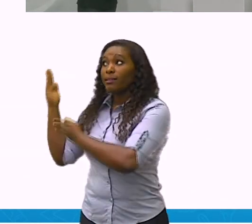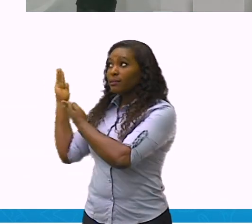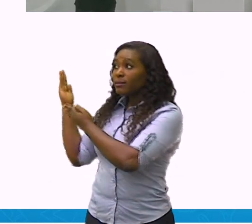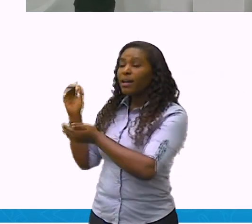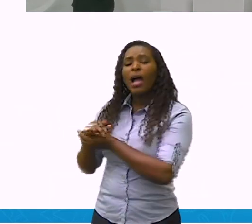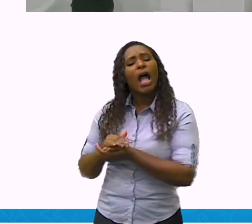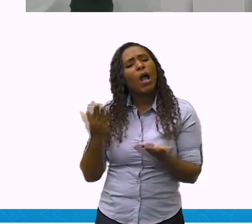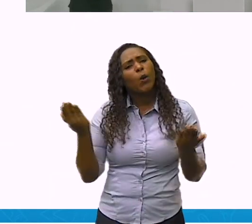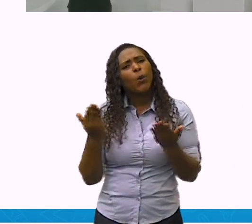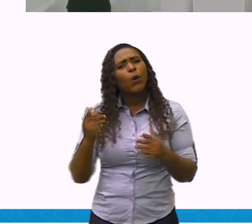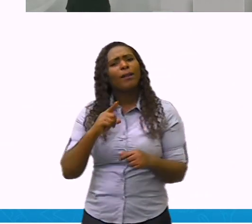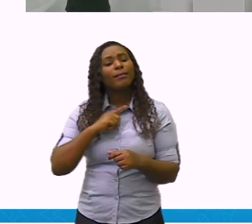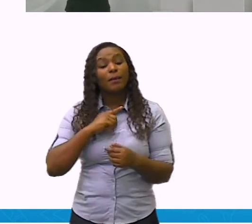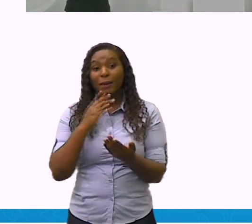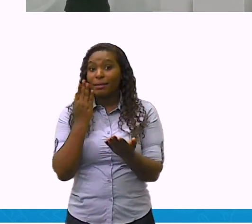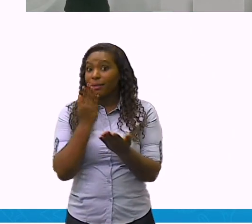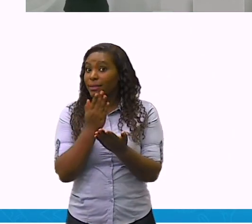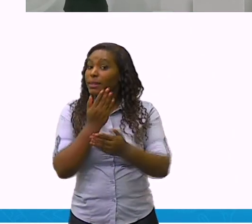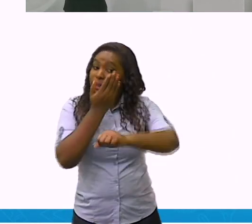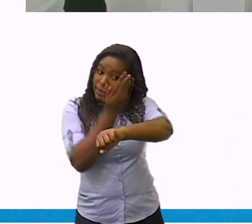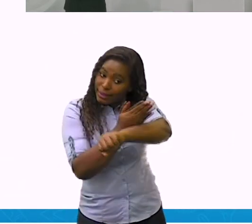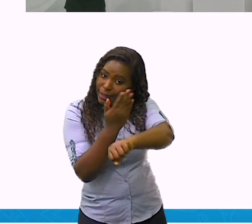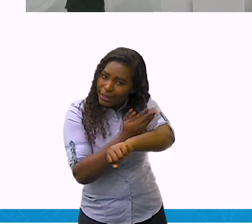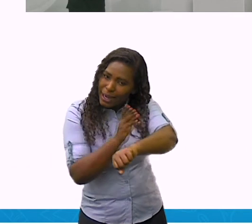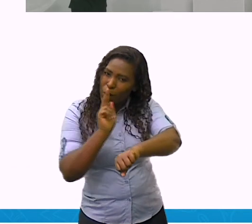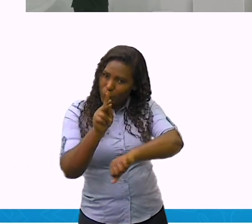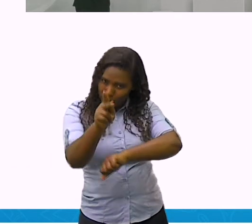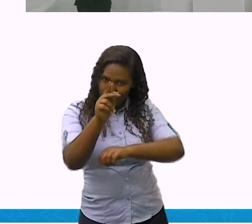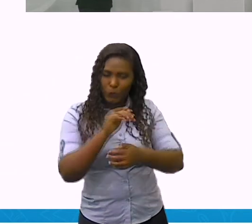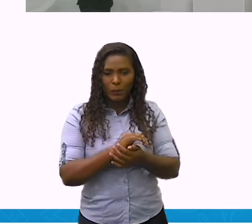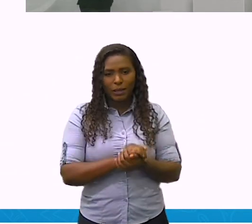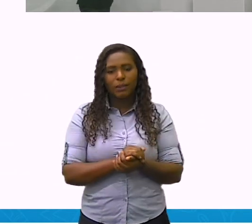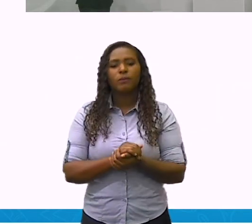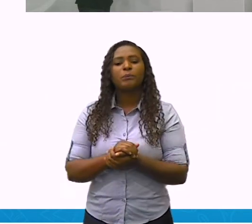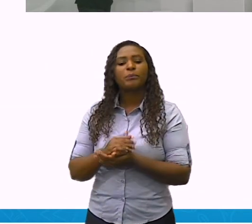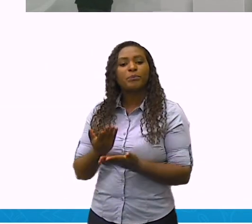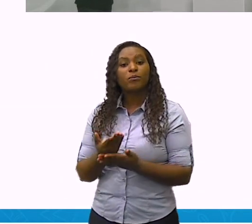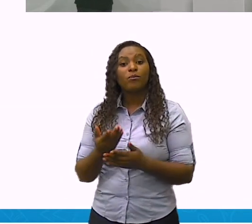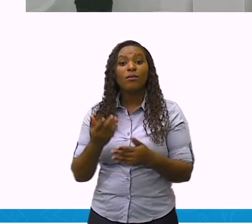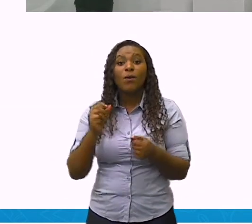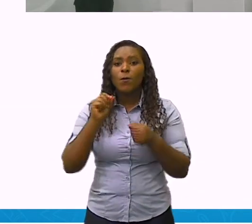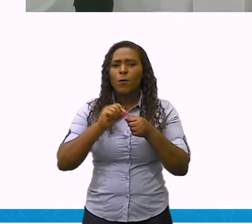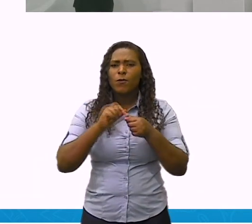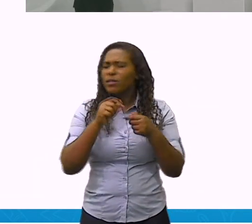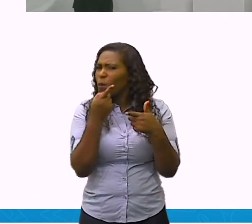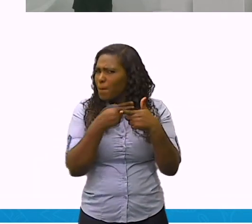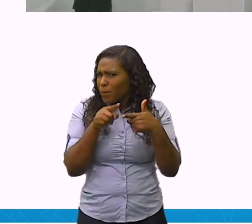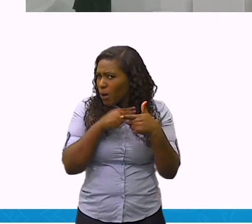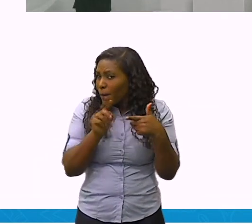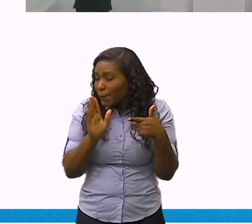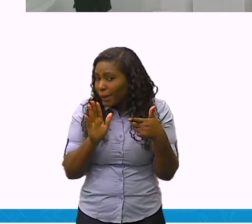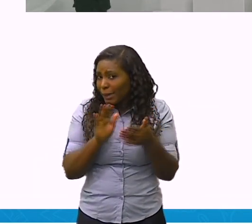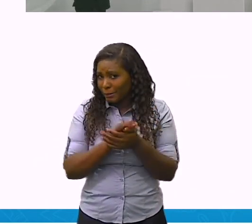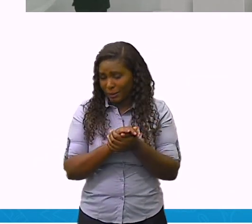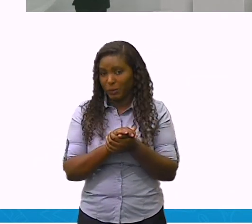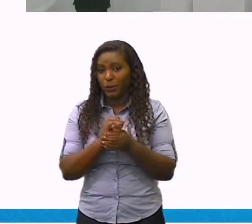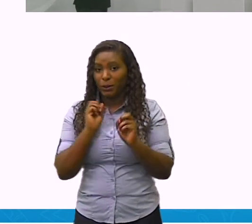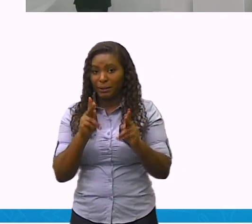Por último, para nós continuarmos exercitando, vamos fazer juntos uma pequena